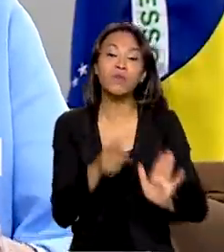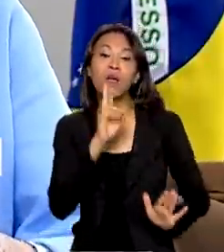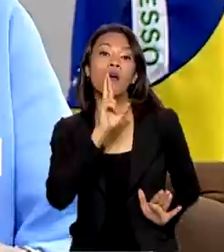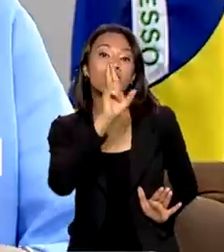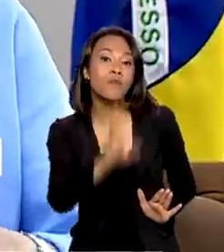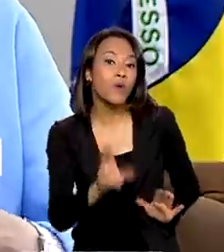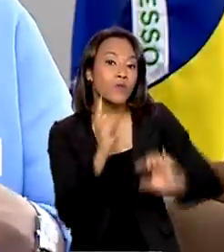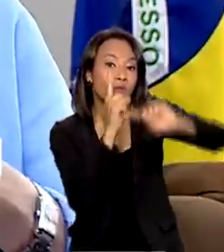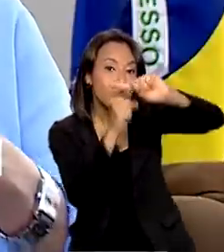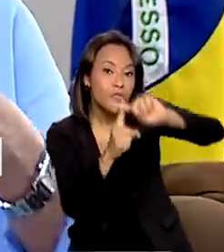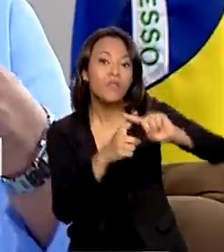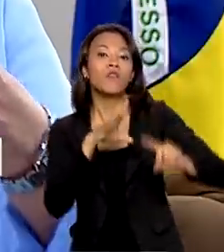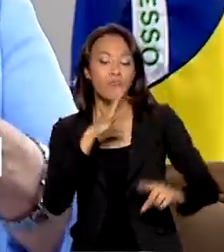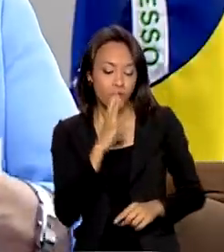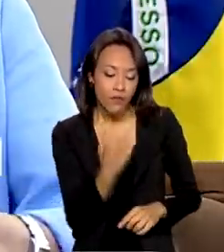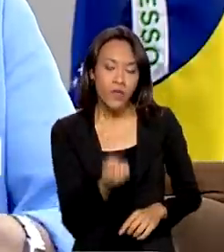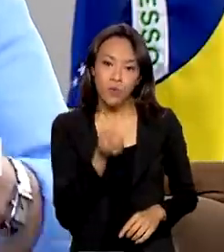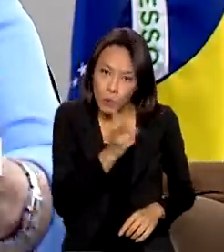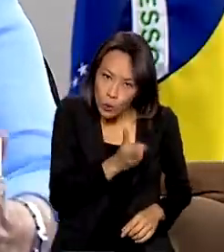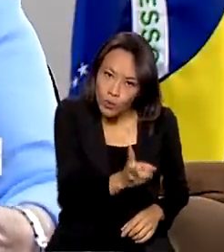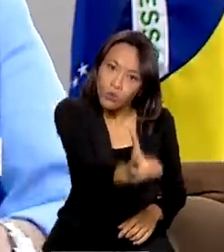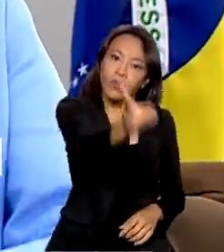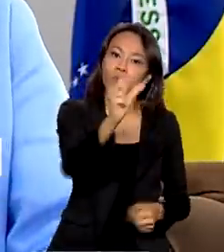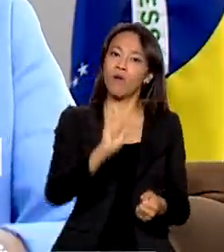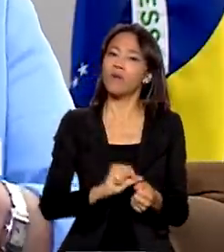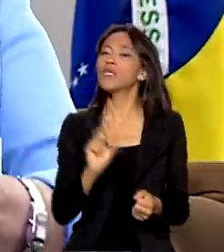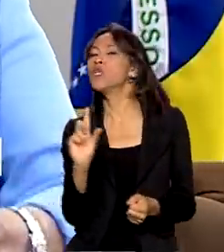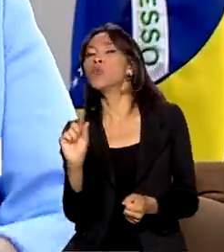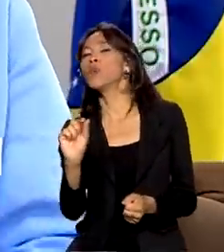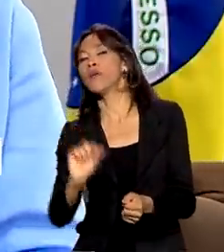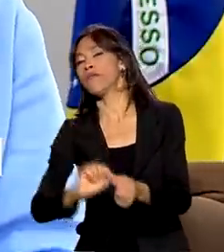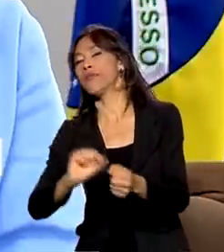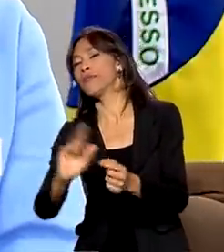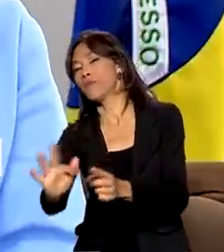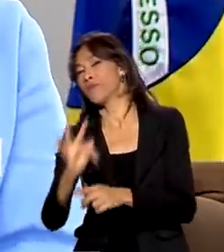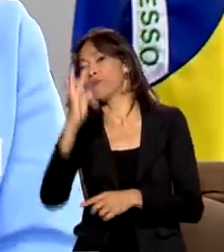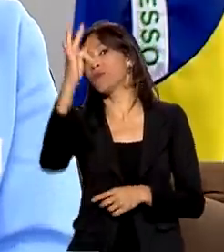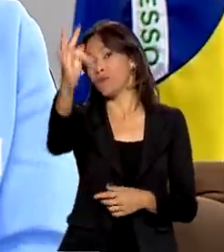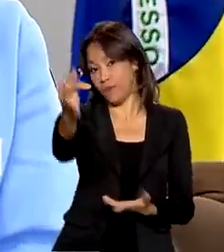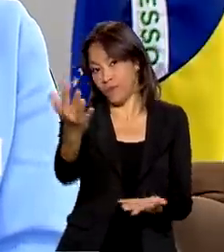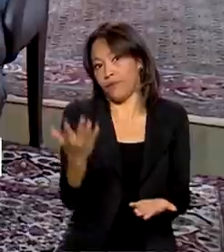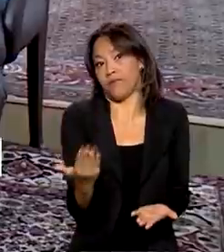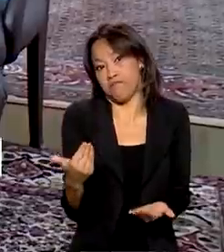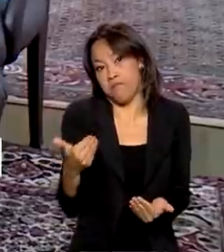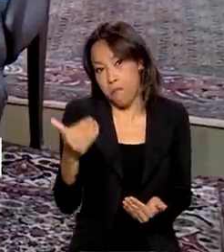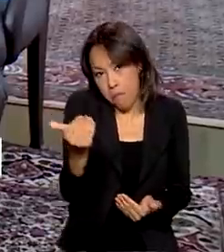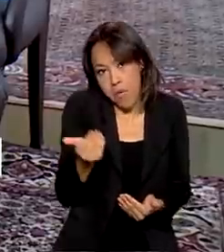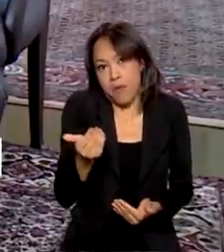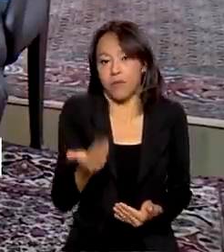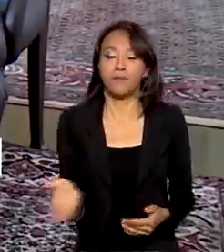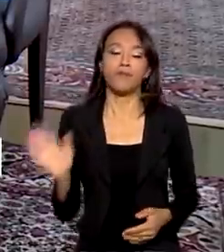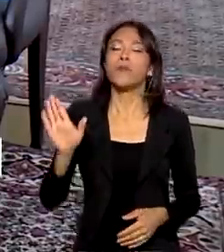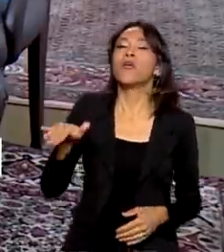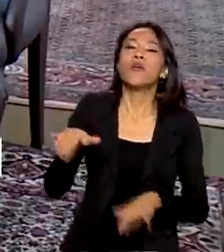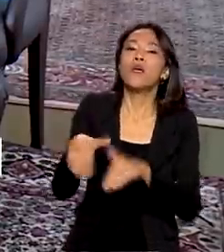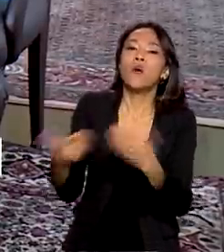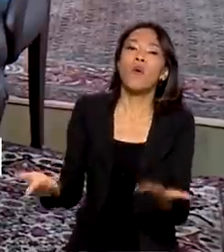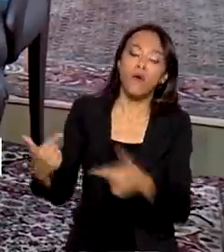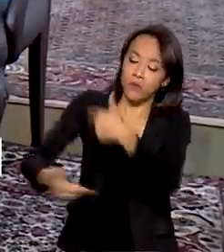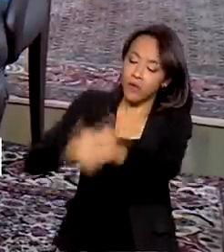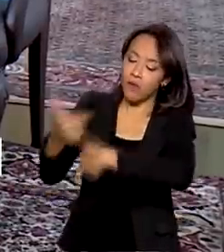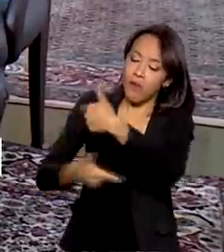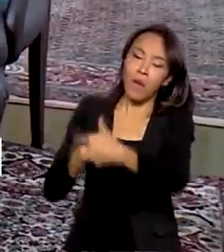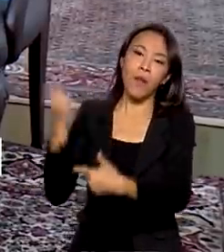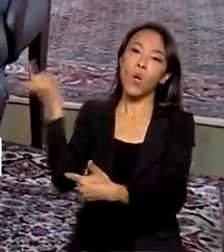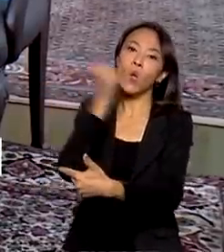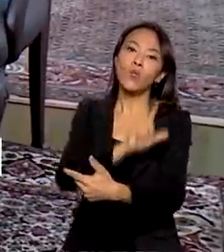também nós continuaremos a fazer e o que é que nós vamos fazer é no futuro próximo e que trabalho que vai ser feito para atingir a